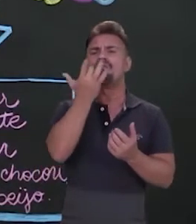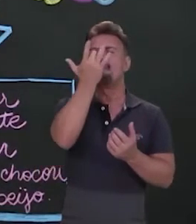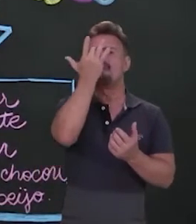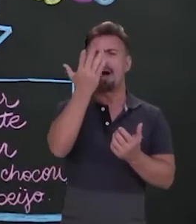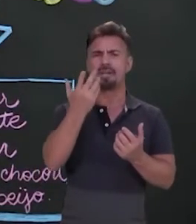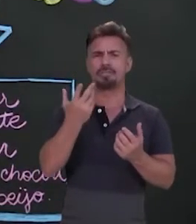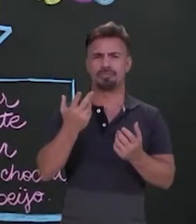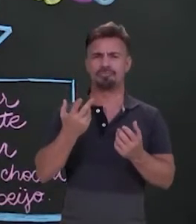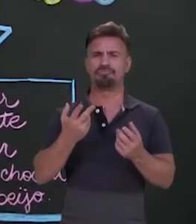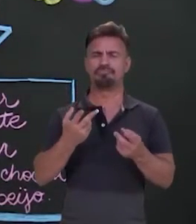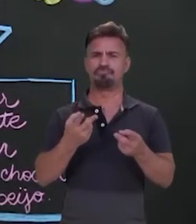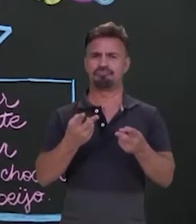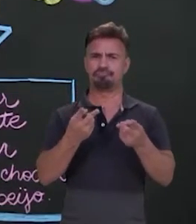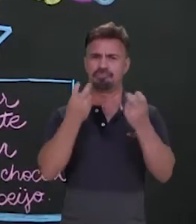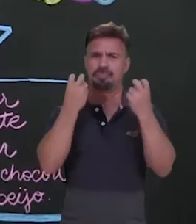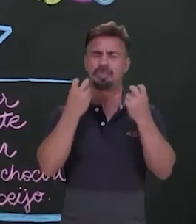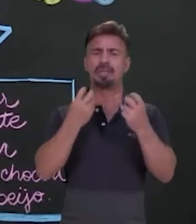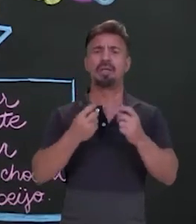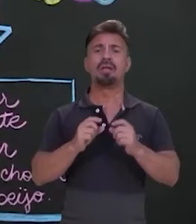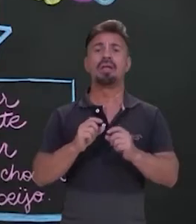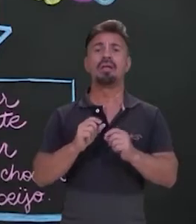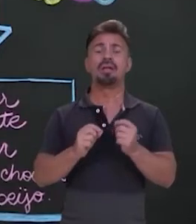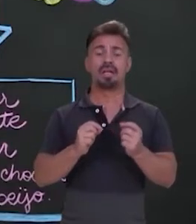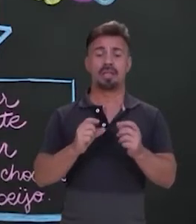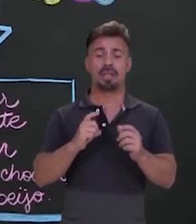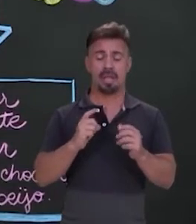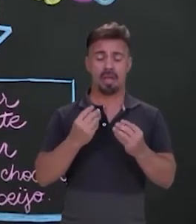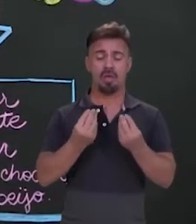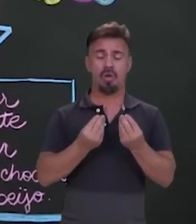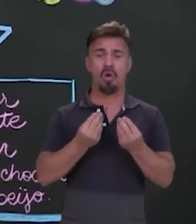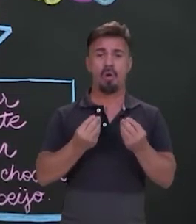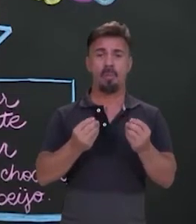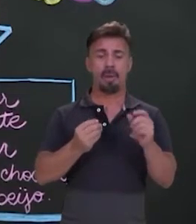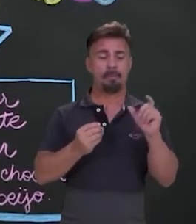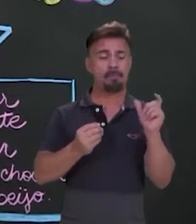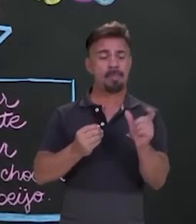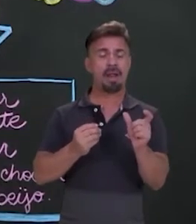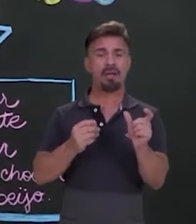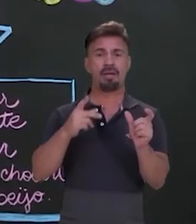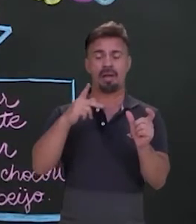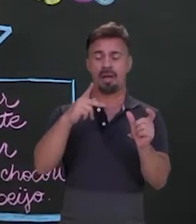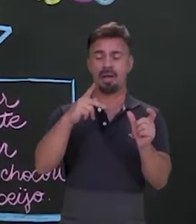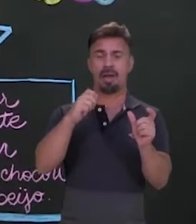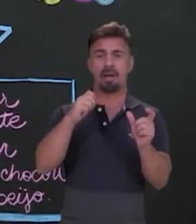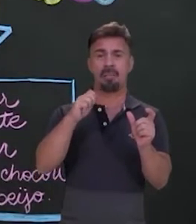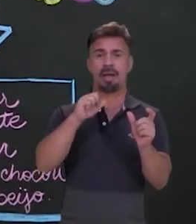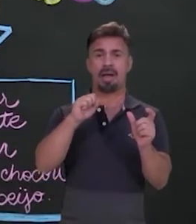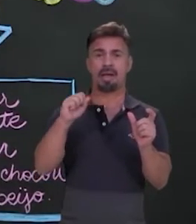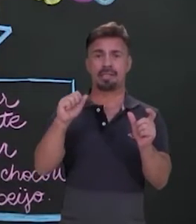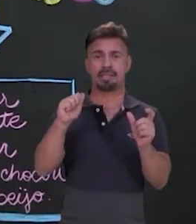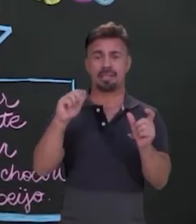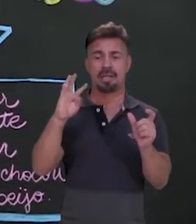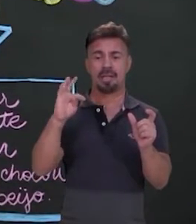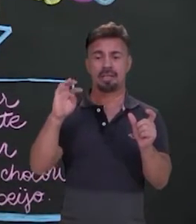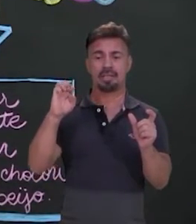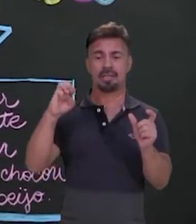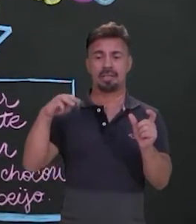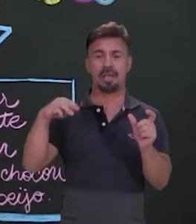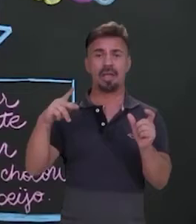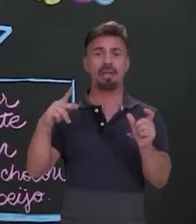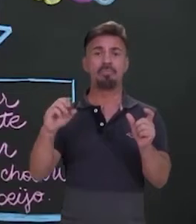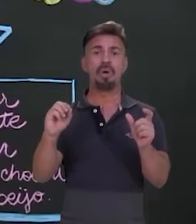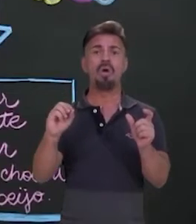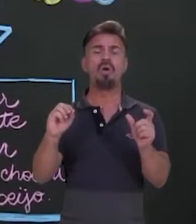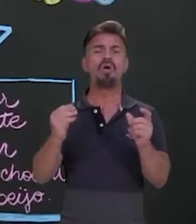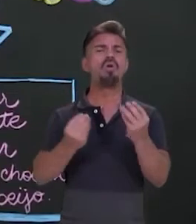ser visualizado. Perceba, eu tenho aqui o processo de formação da palavra passatempo. Essa palavra